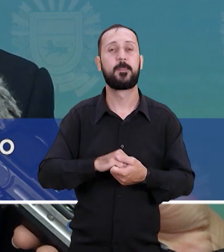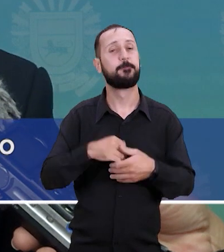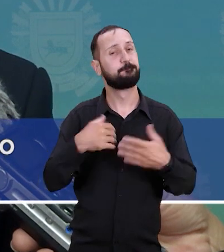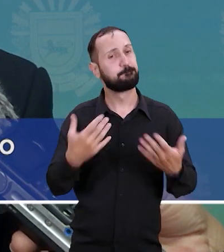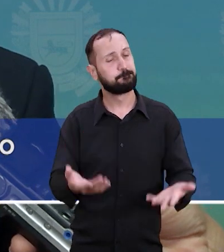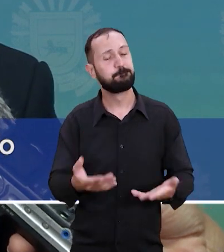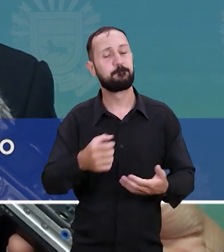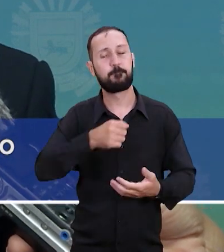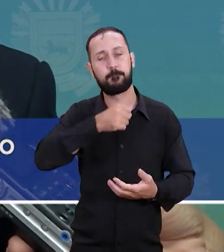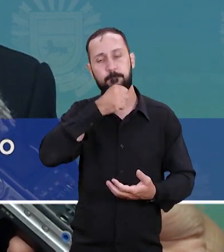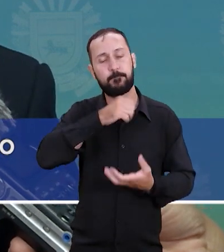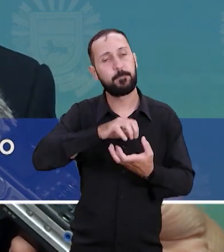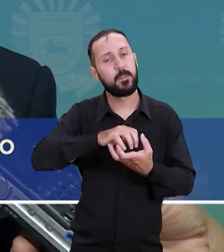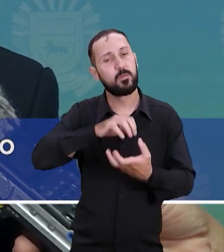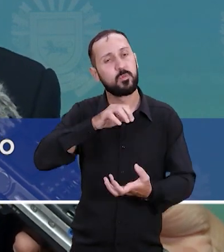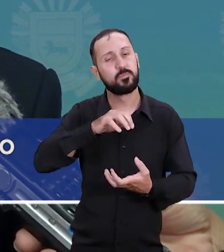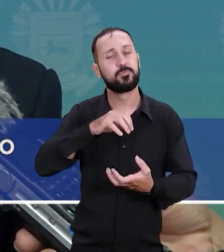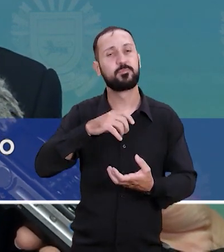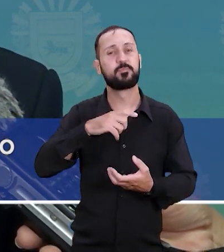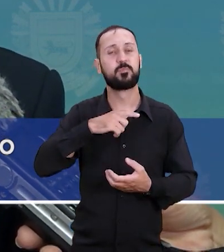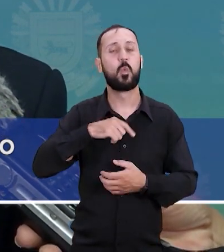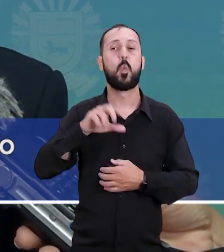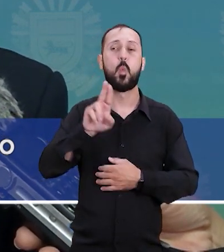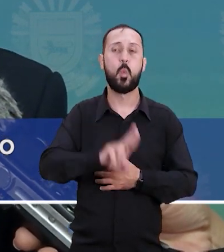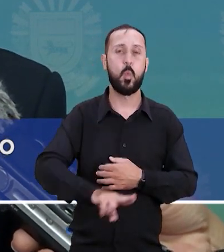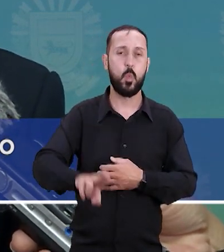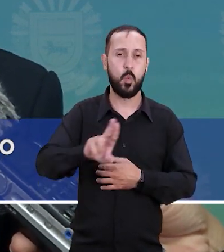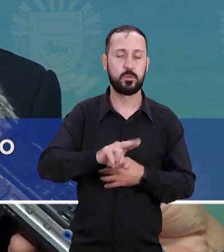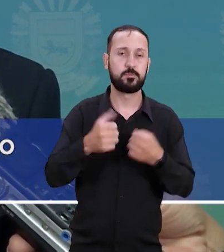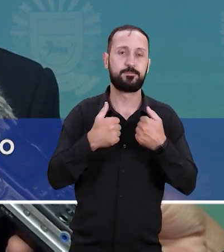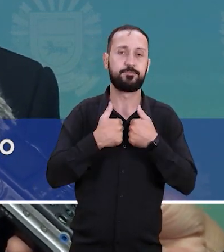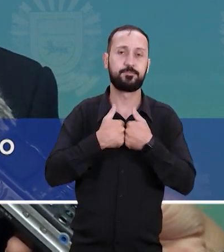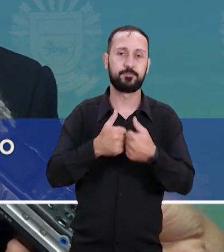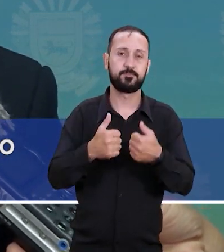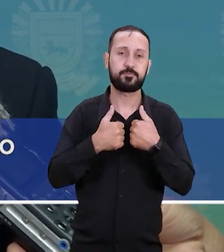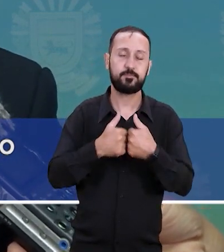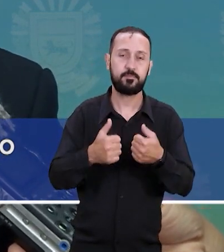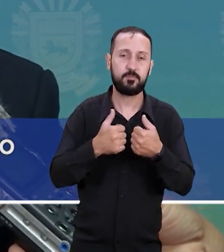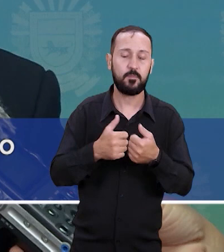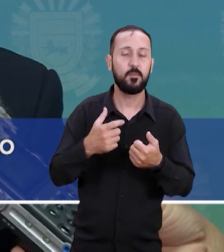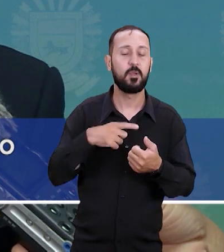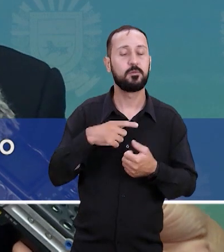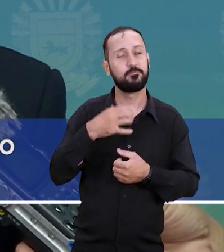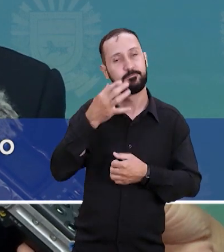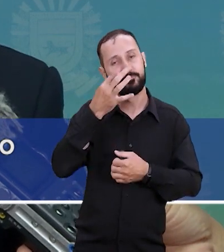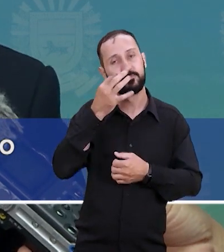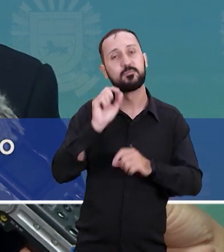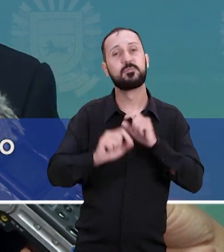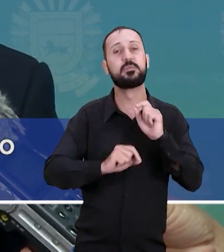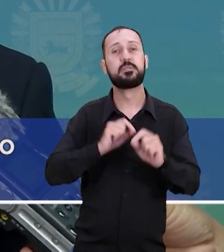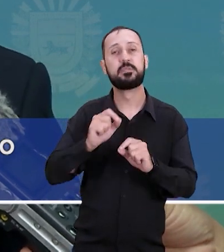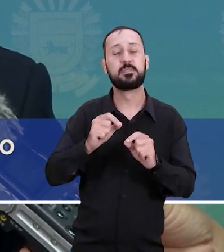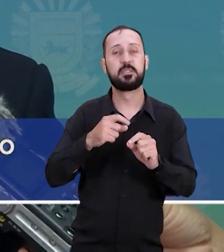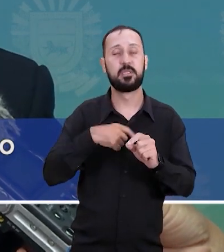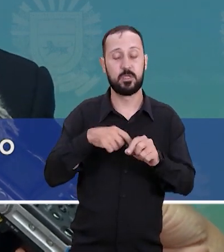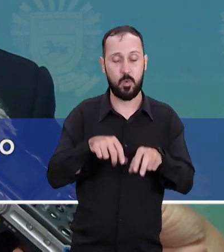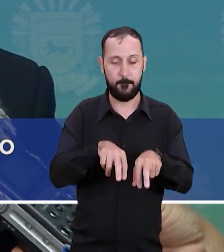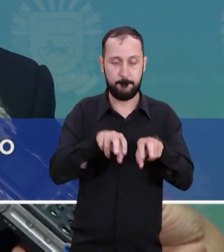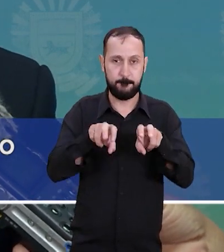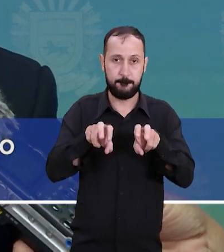aos idosos. E o idoso, ele acaba utilizando o transporte e observa que